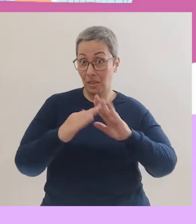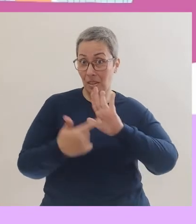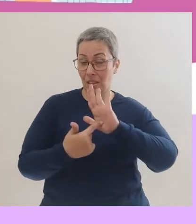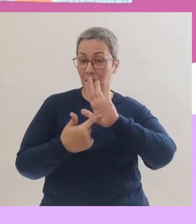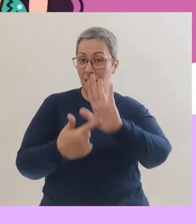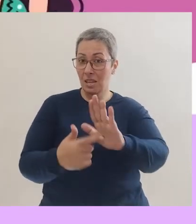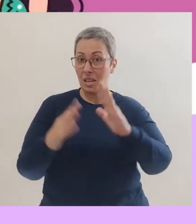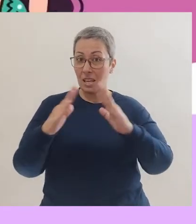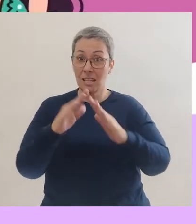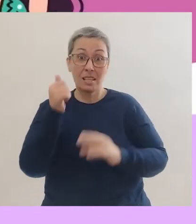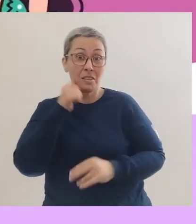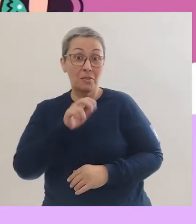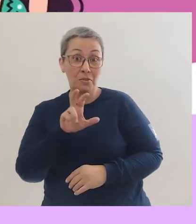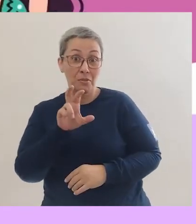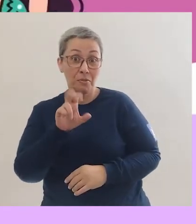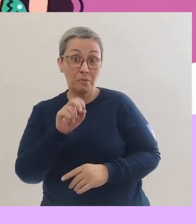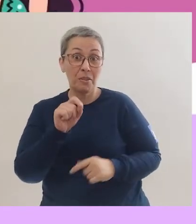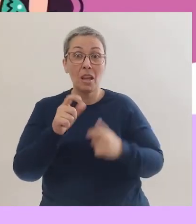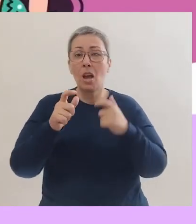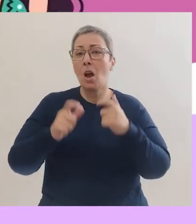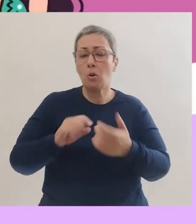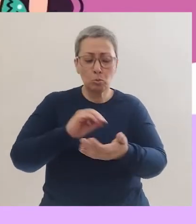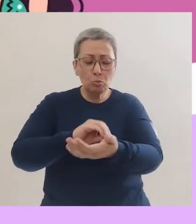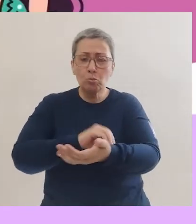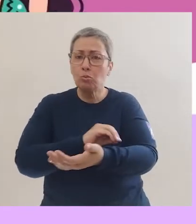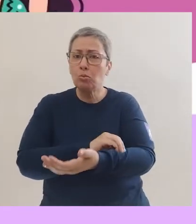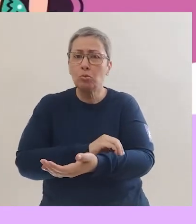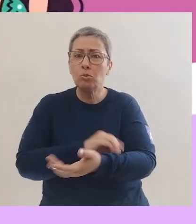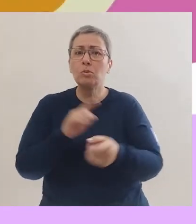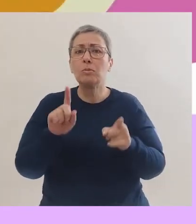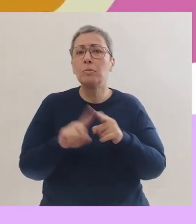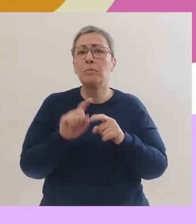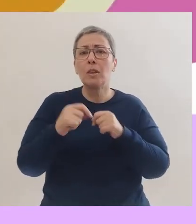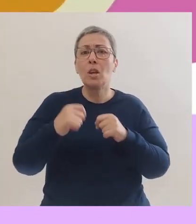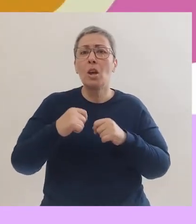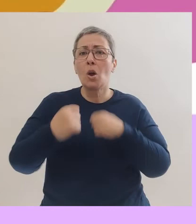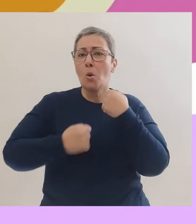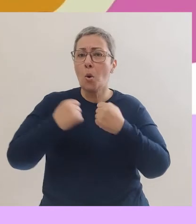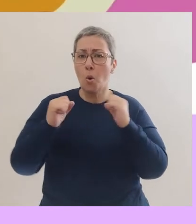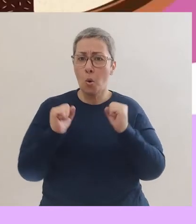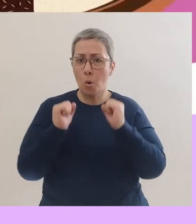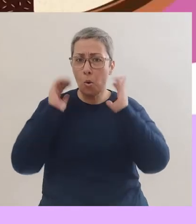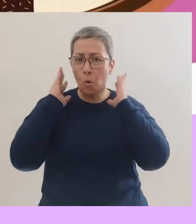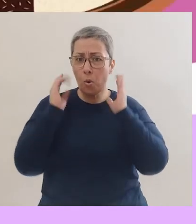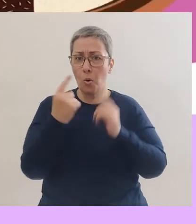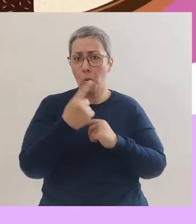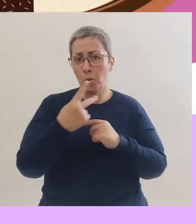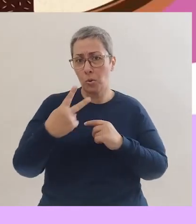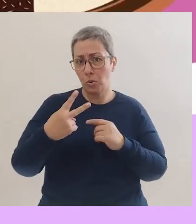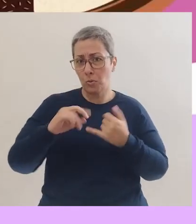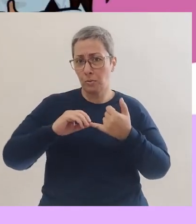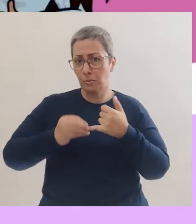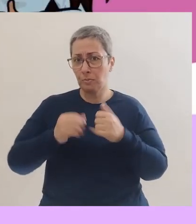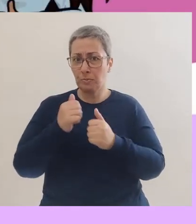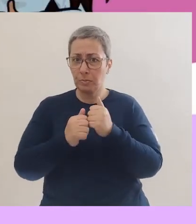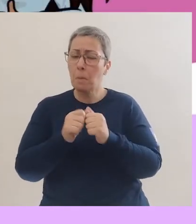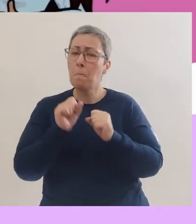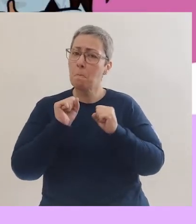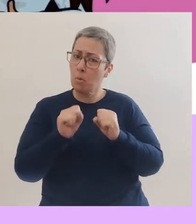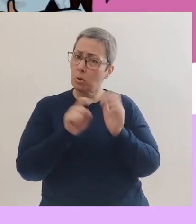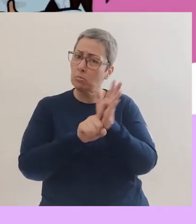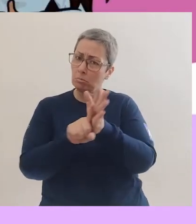apresentamos A Casinha da Vovó, Cadê o Toucinho que Estava Aqui, Corre Cutia, 1, 2, Feijão com Arroz, mas você